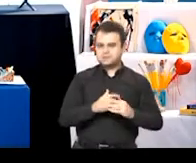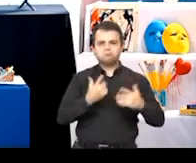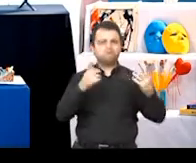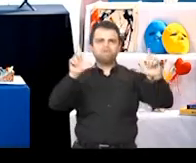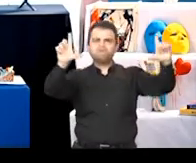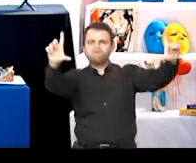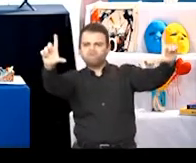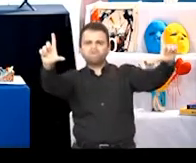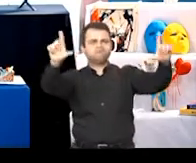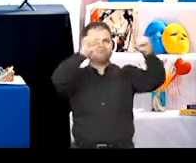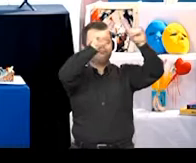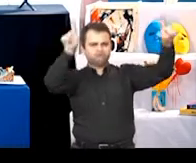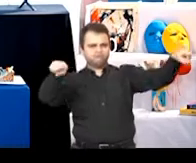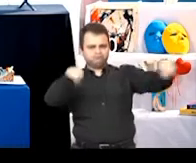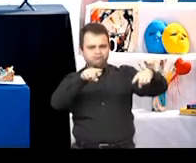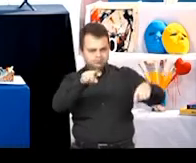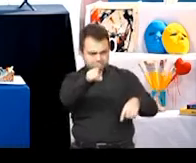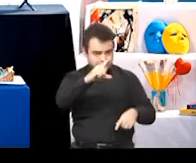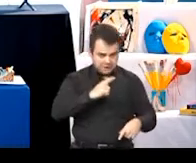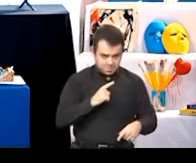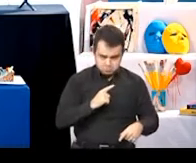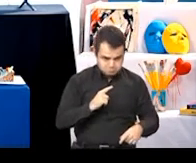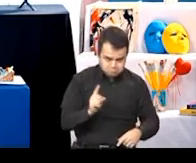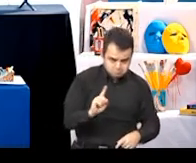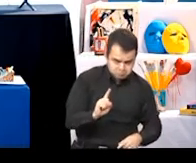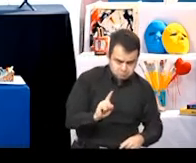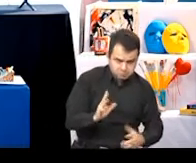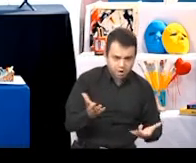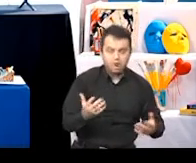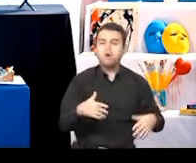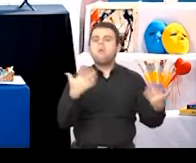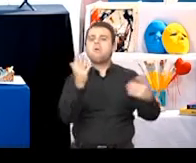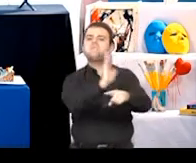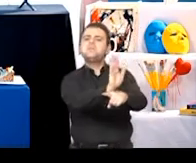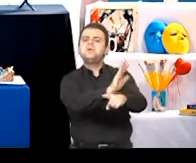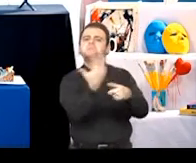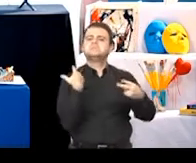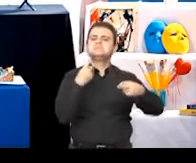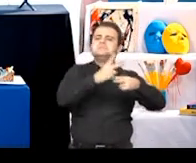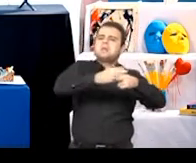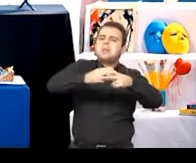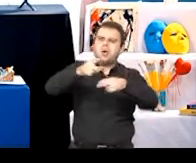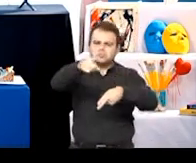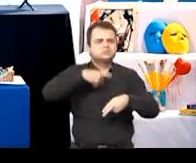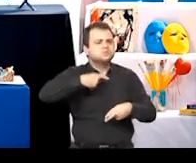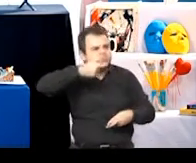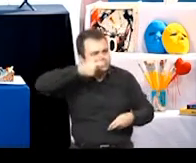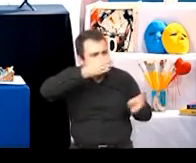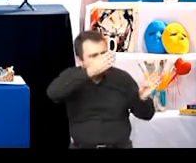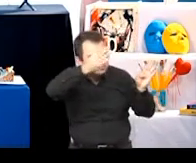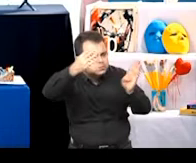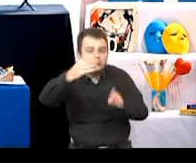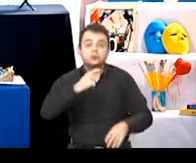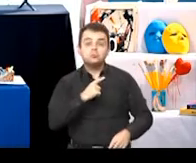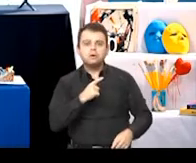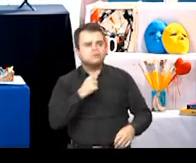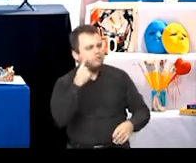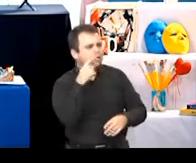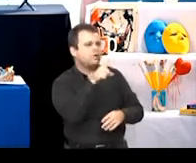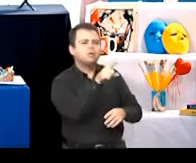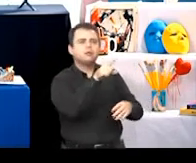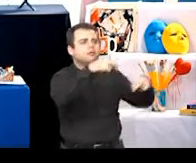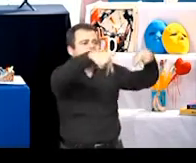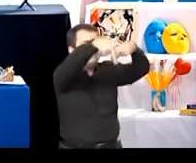Vocês têm alguns quadros pendurados pela parede? Não? E nos filmes, nos seriados que vocês assistem?